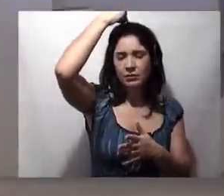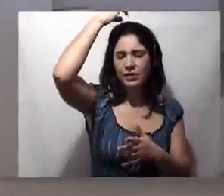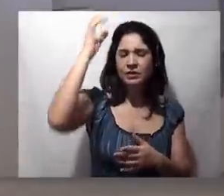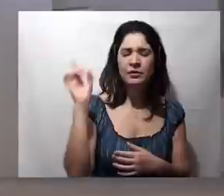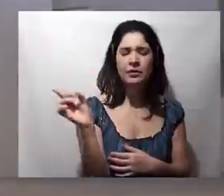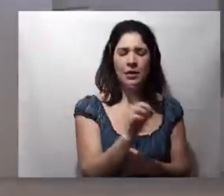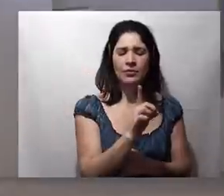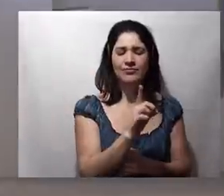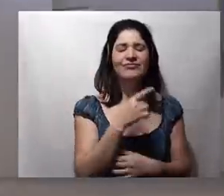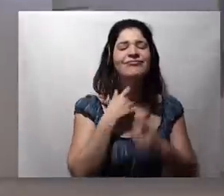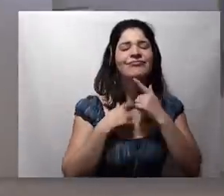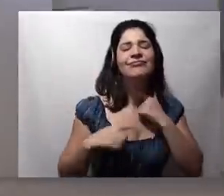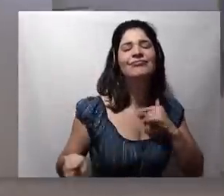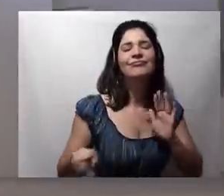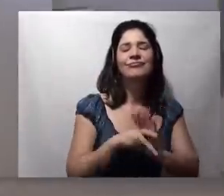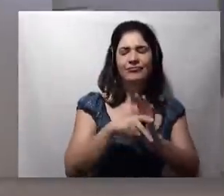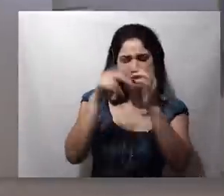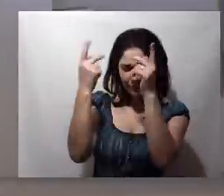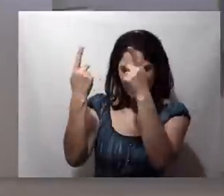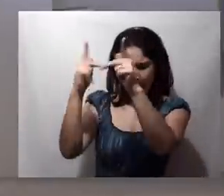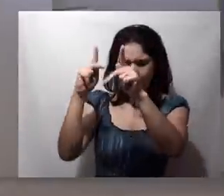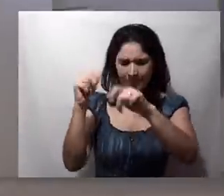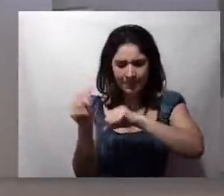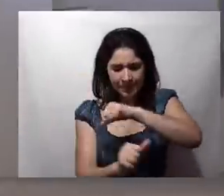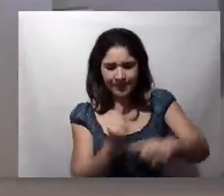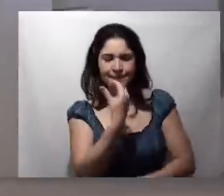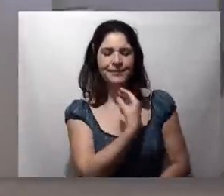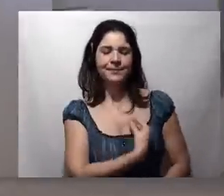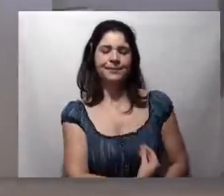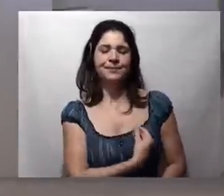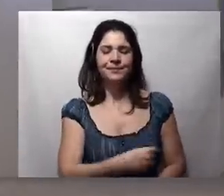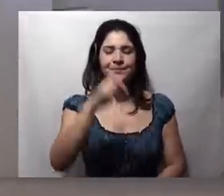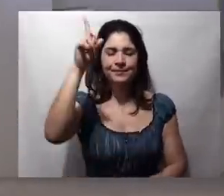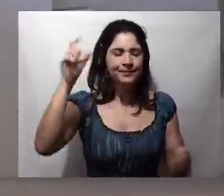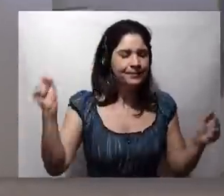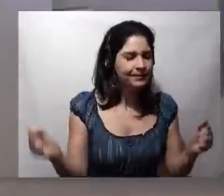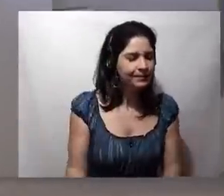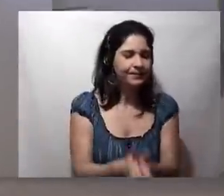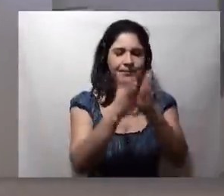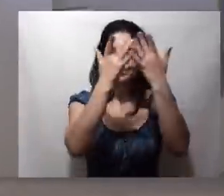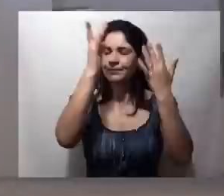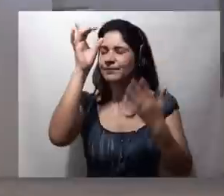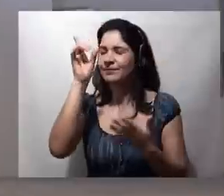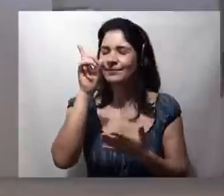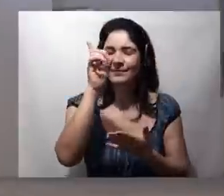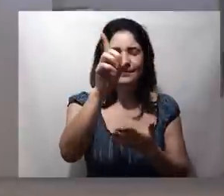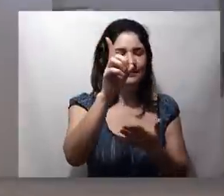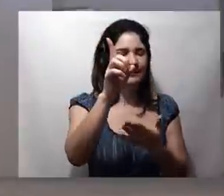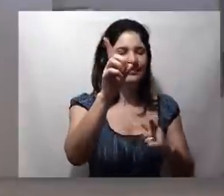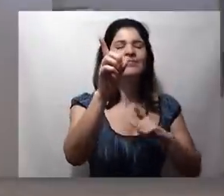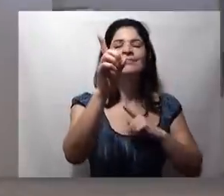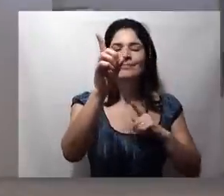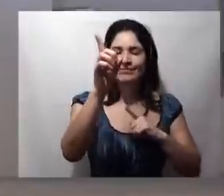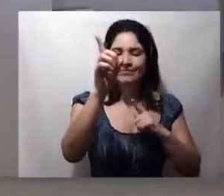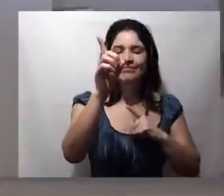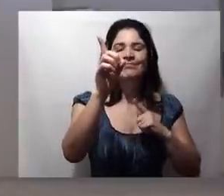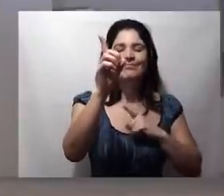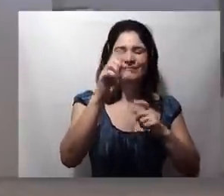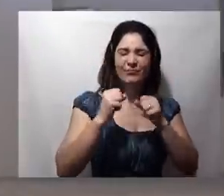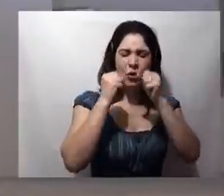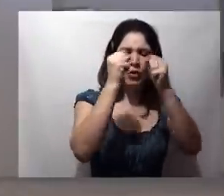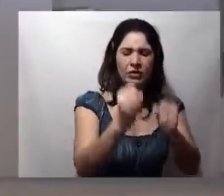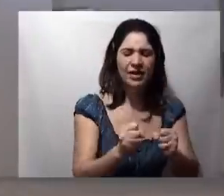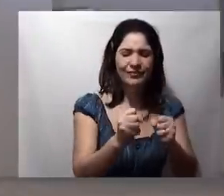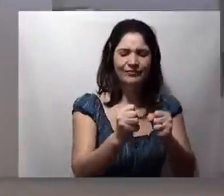só ele pode fazer que é transformar a nossa vida deus e milagres o deus que tem que põe